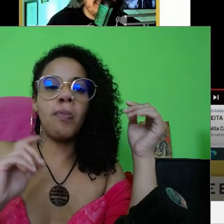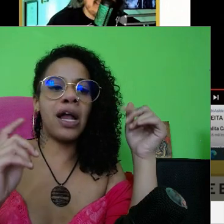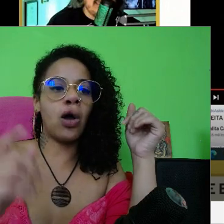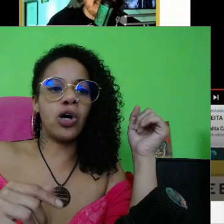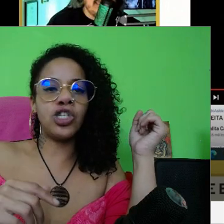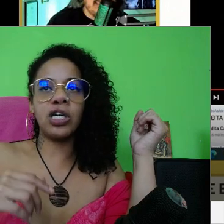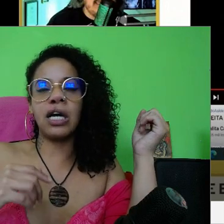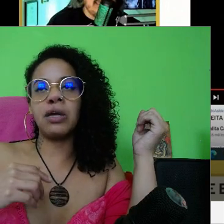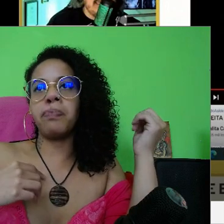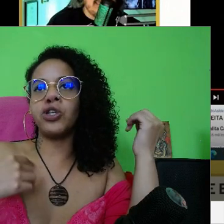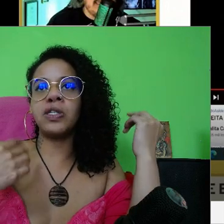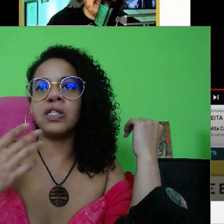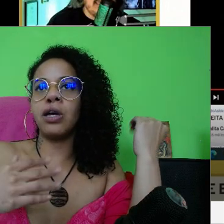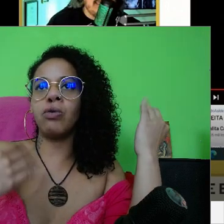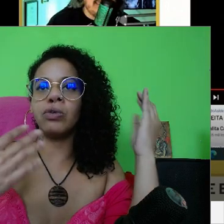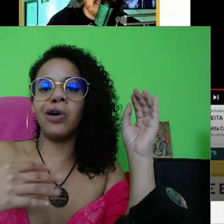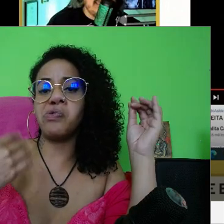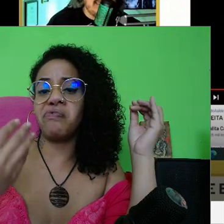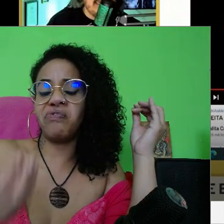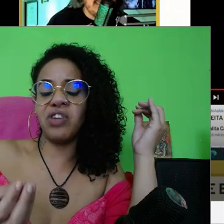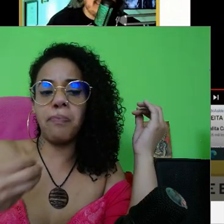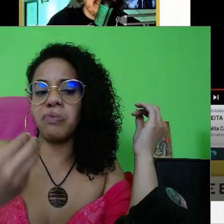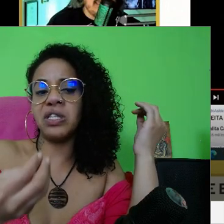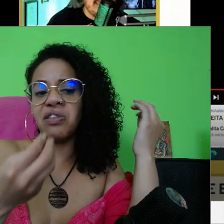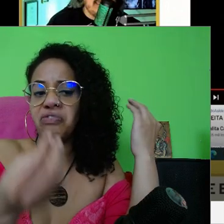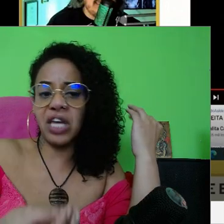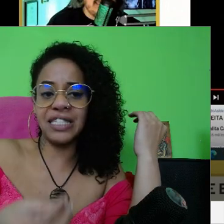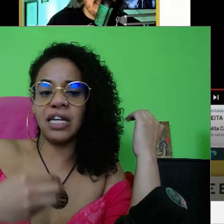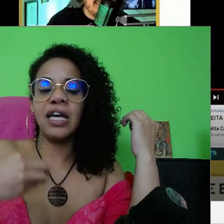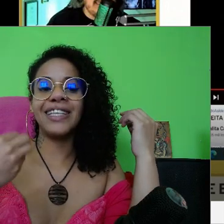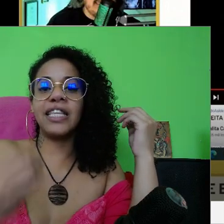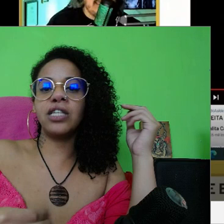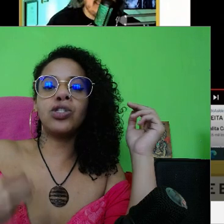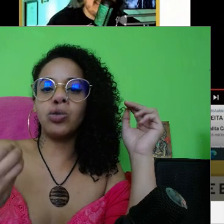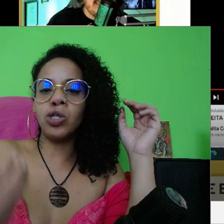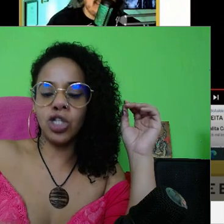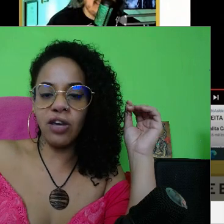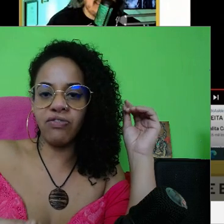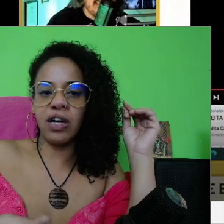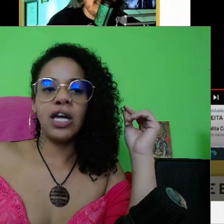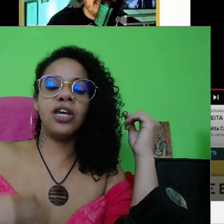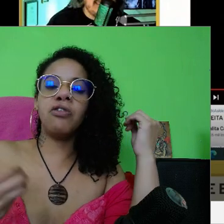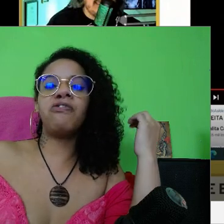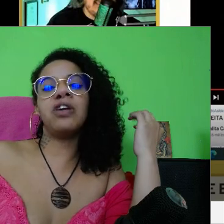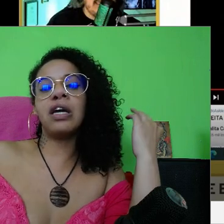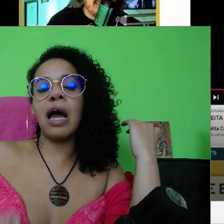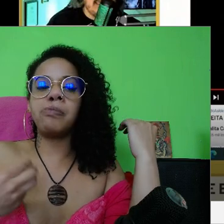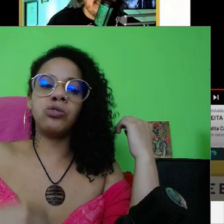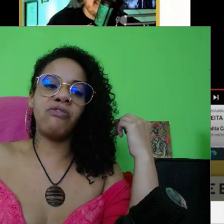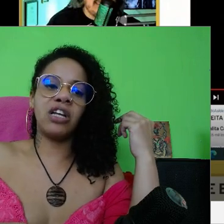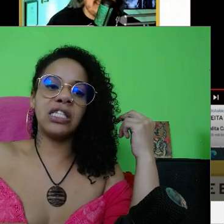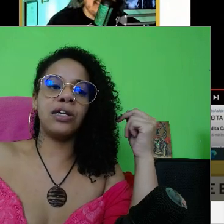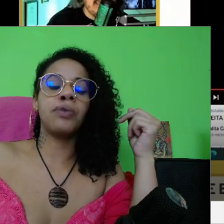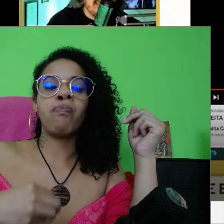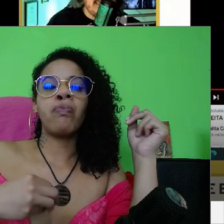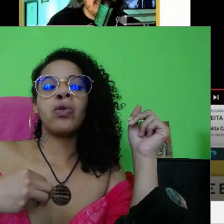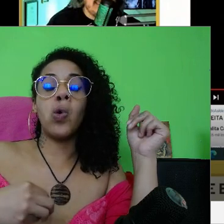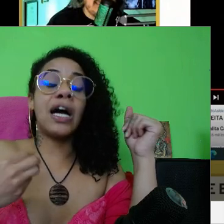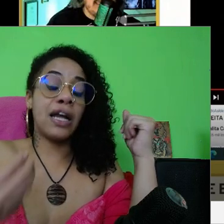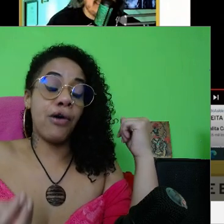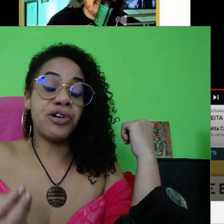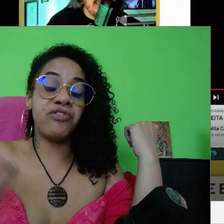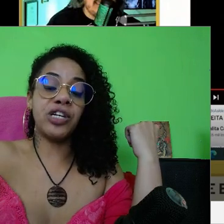uma lógica que pode ser ou não enfim a premissa foi essa destrutiva E no fim a pessoa fala assim